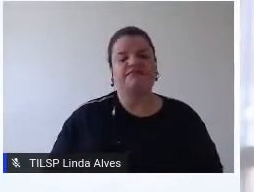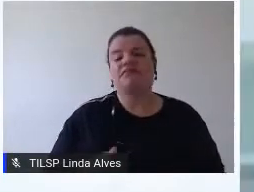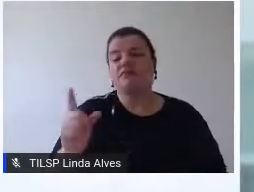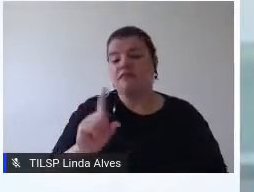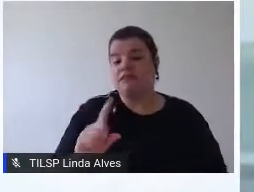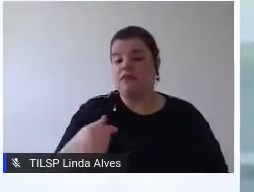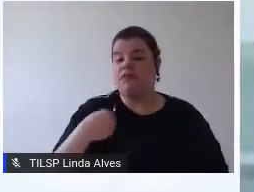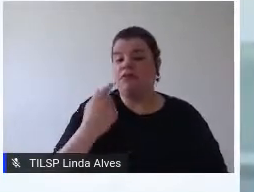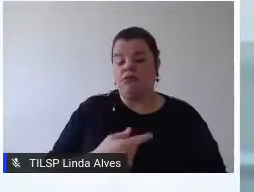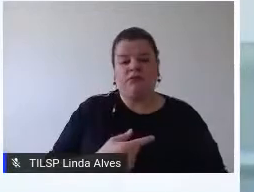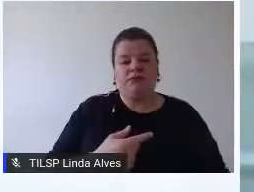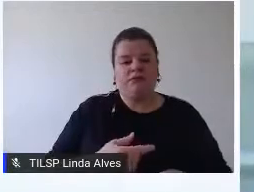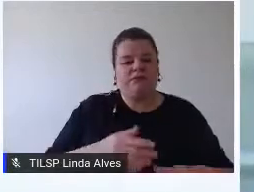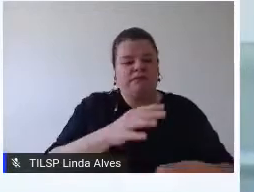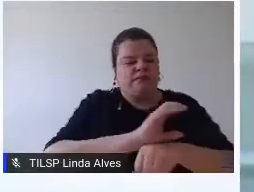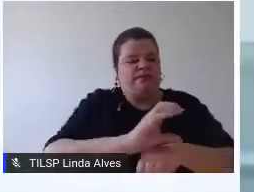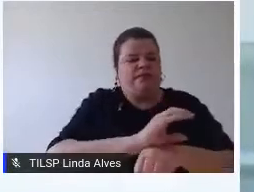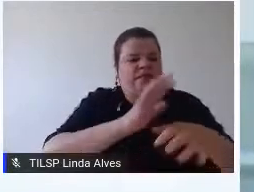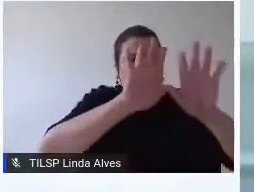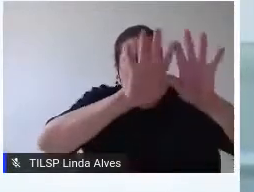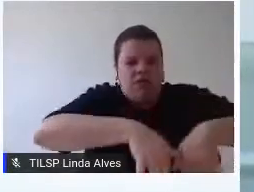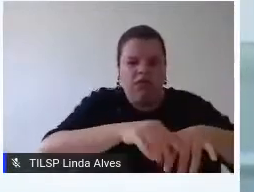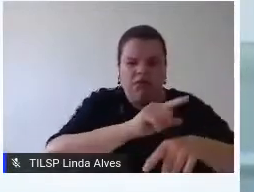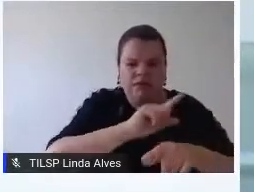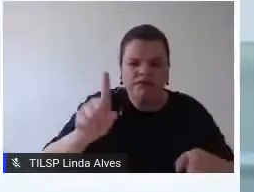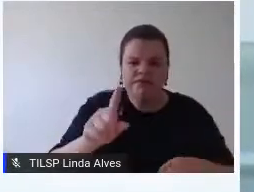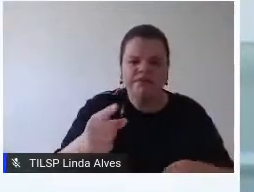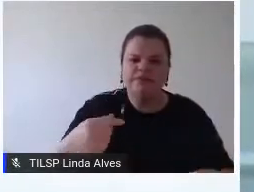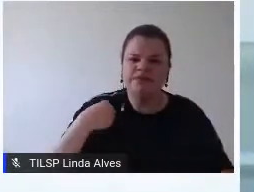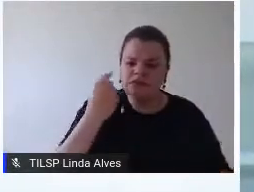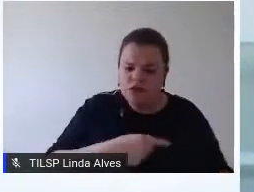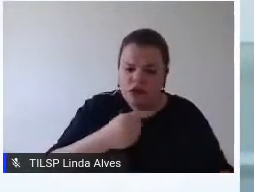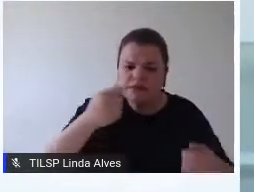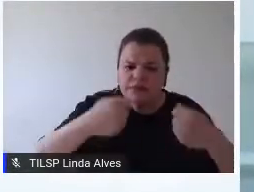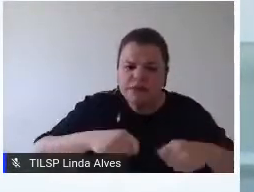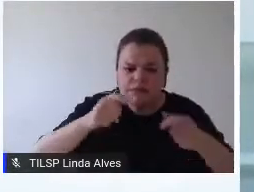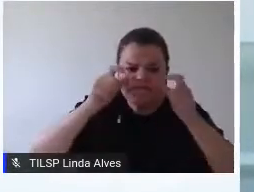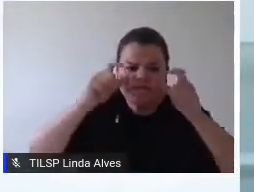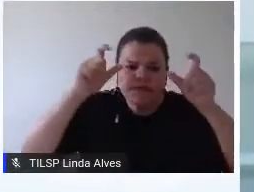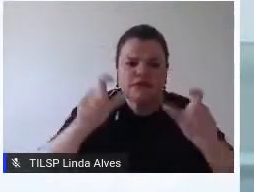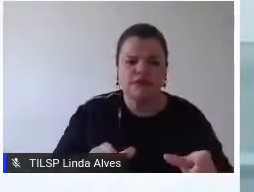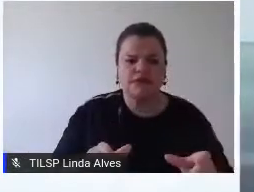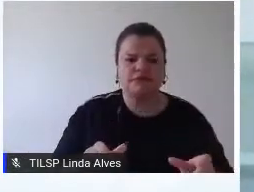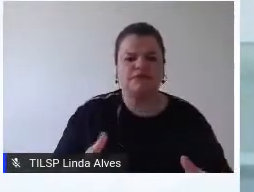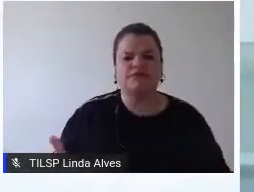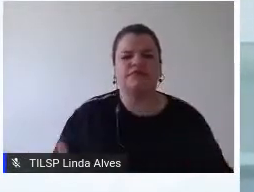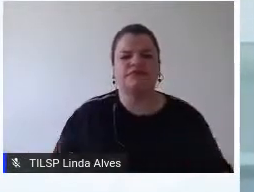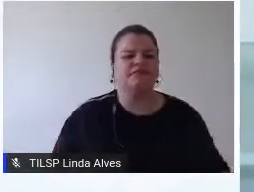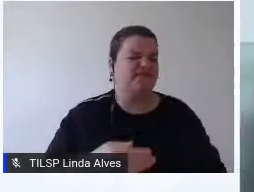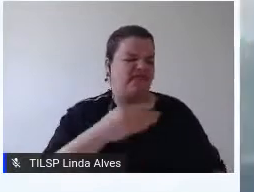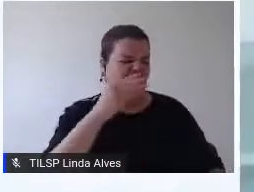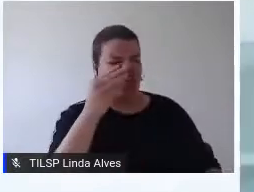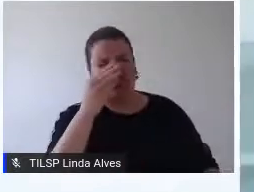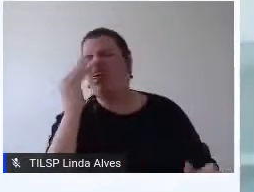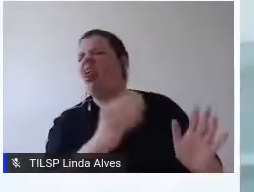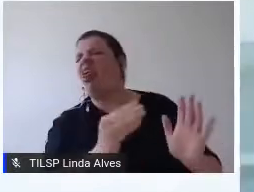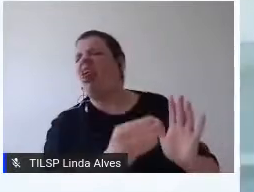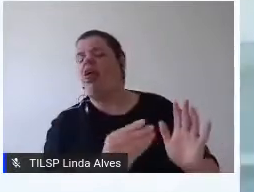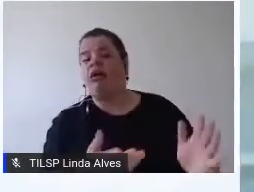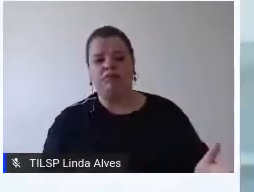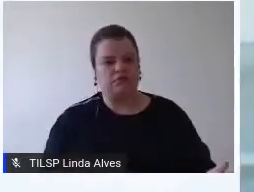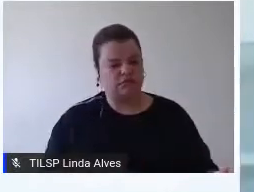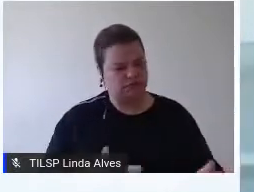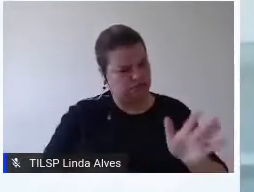a Constituição. Acabou a Constituição. A Constituição nos interessa quando ali estiver algo que nos interessa. Quando não estiver, a gente passa por